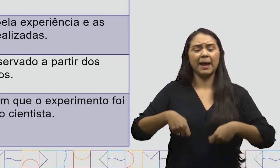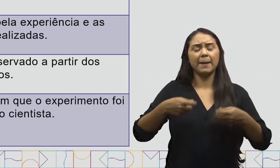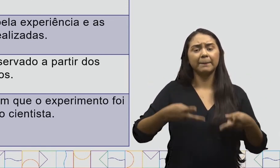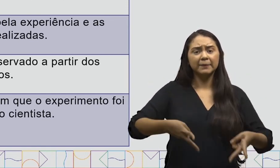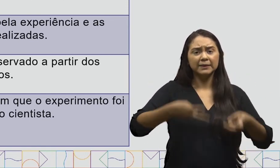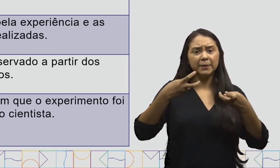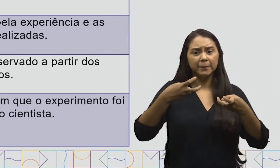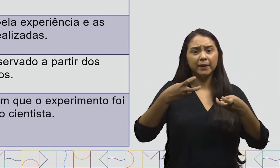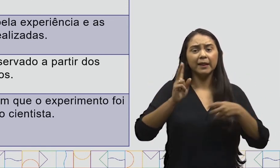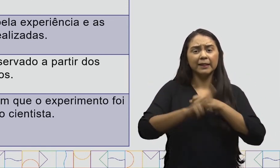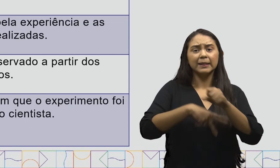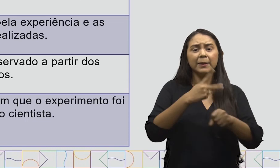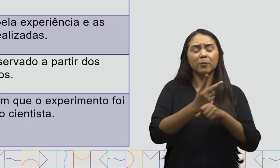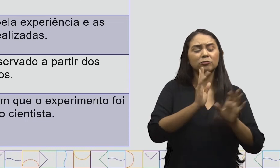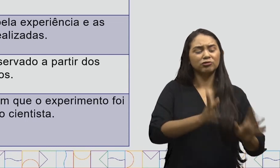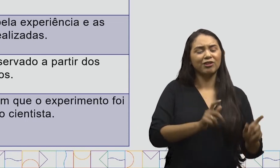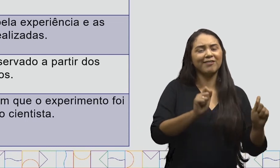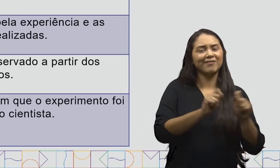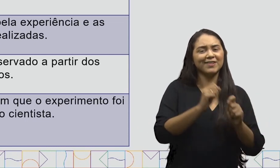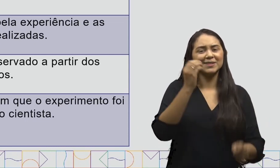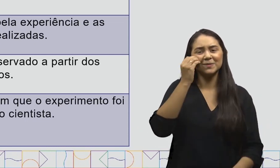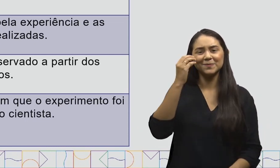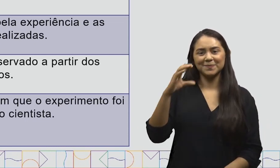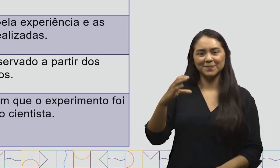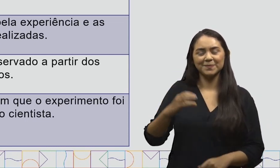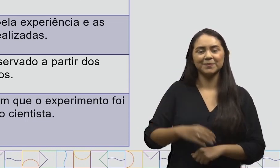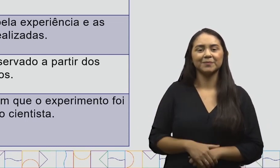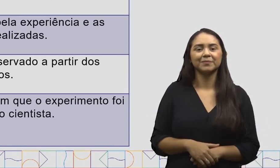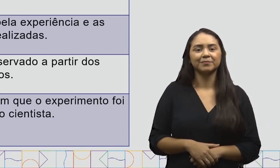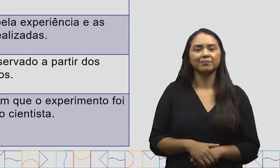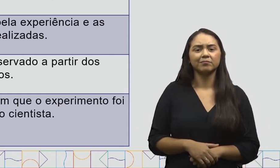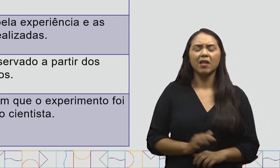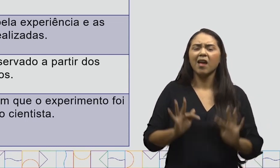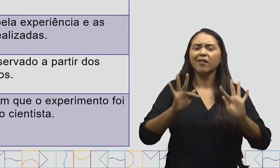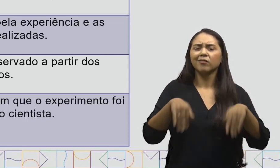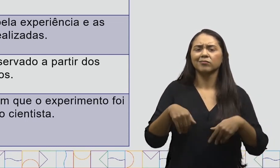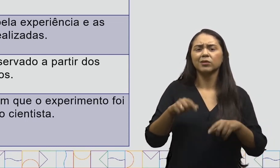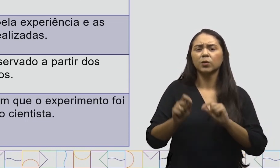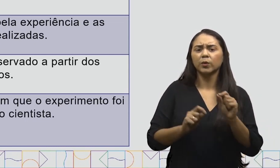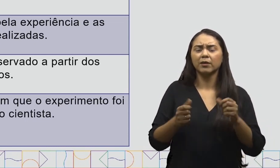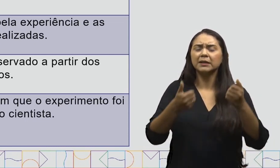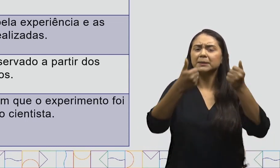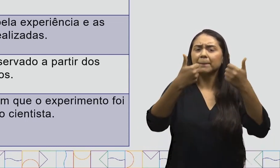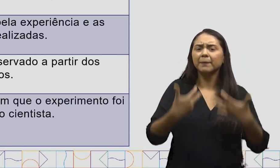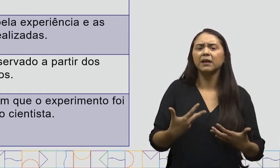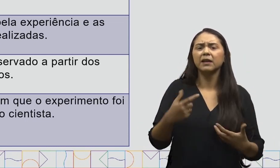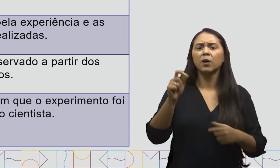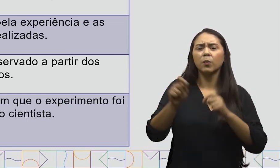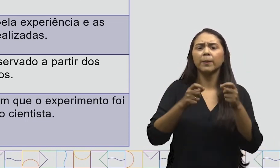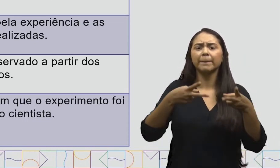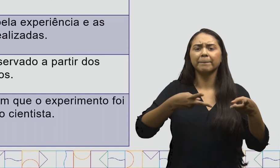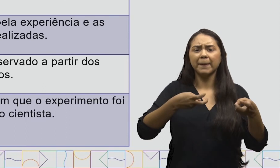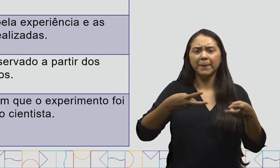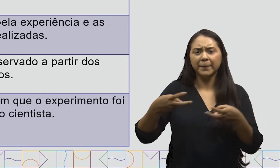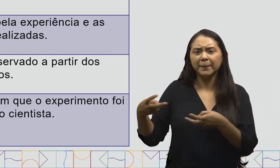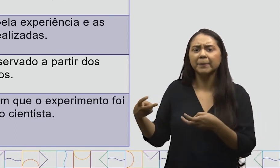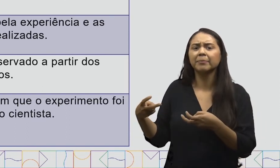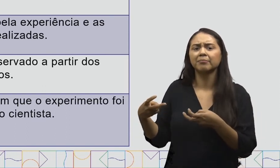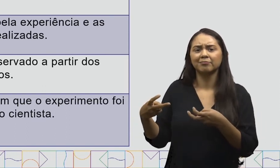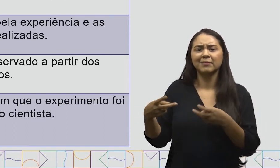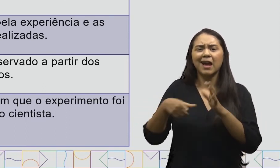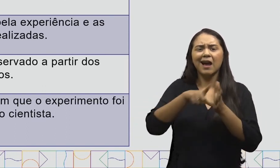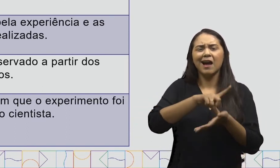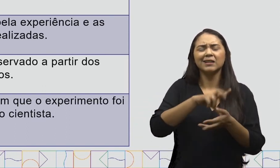observar a partir da execução da experiência. Conclusão. Explicação do que foi observado a partir